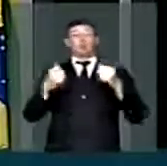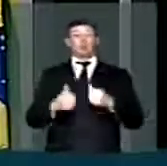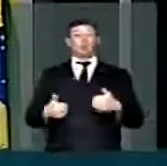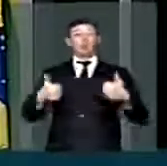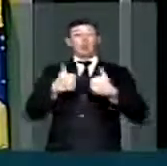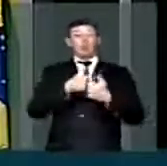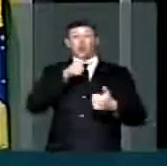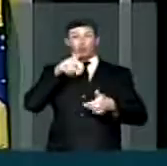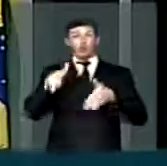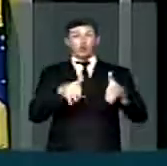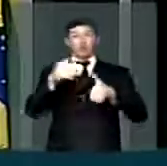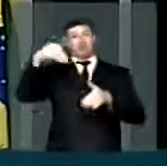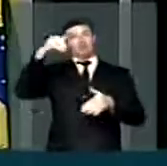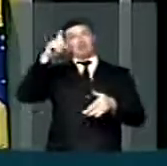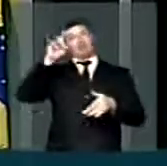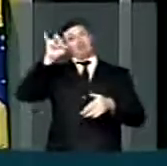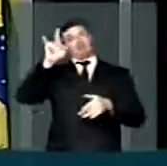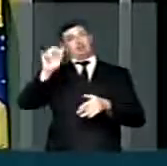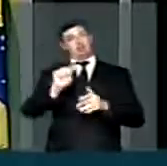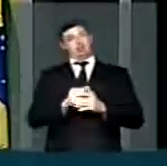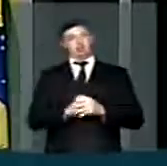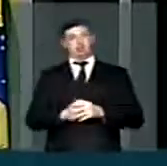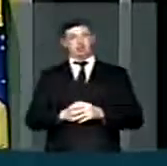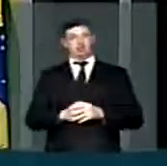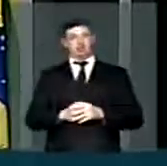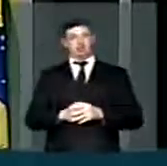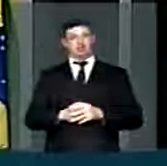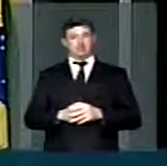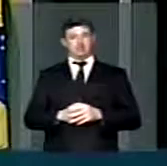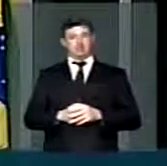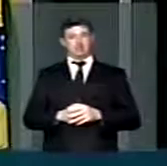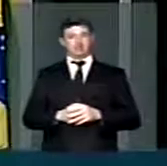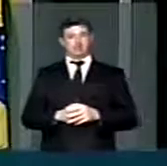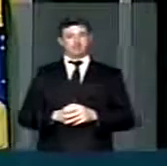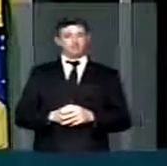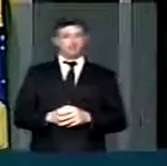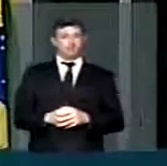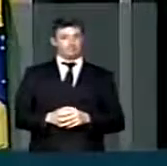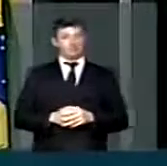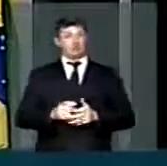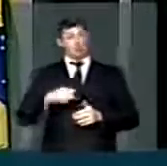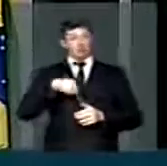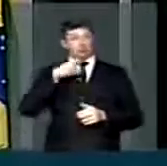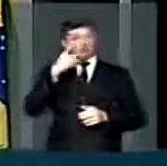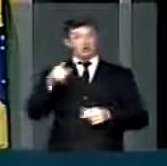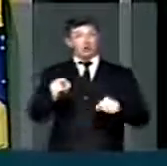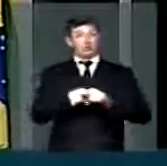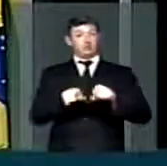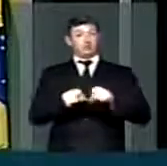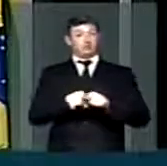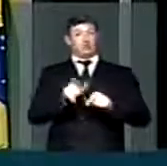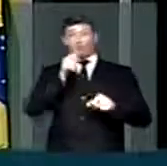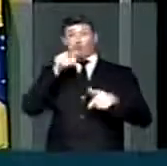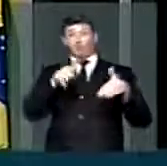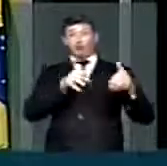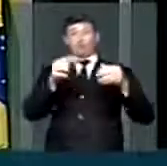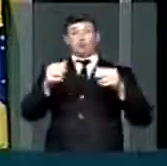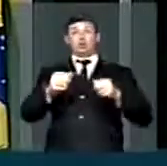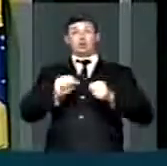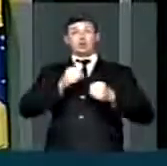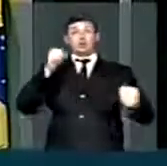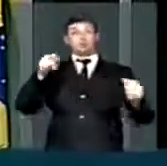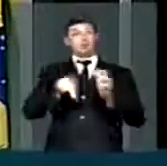do Rio Madeira, naqueles grandes afluentes do Rio Madeira, e eu estou me referindo inclusive aos grandes rios que vêm da